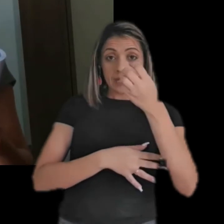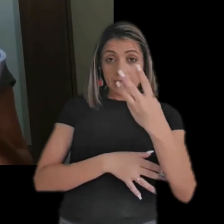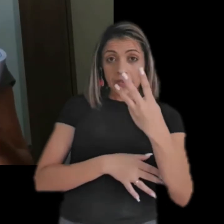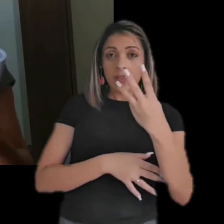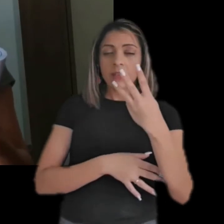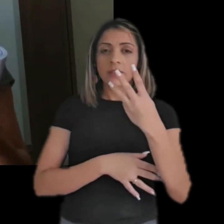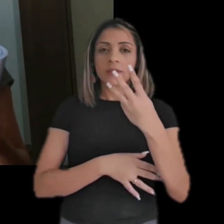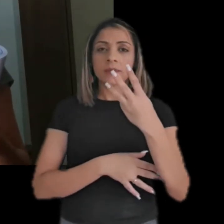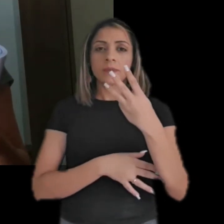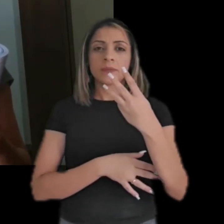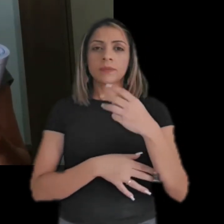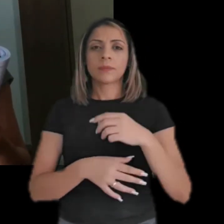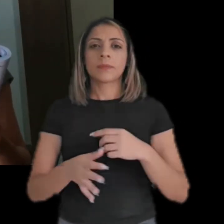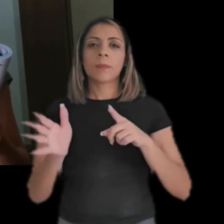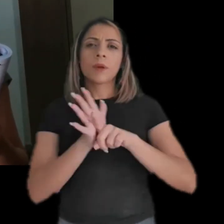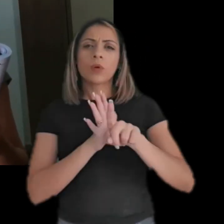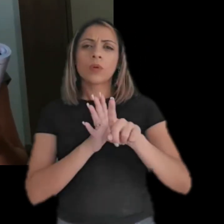acha que os oftalmologistas